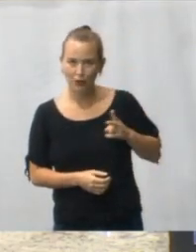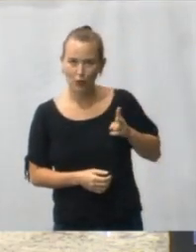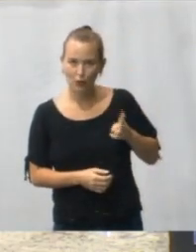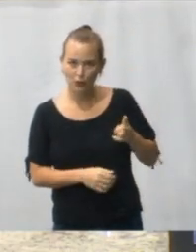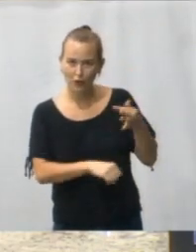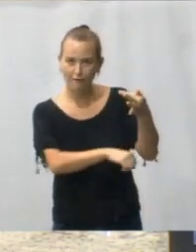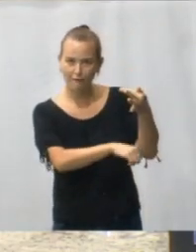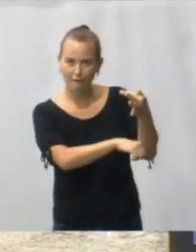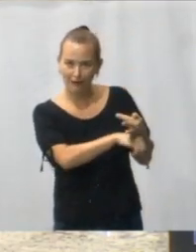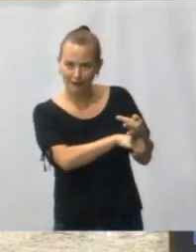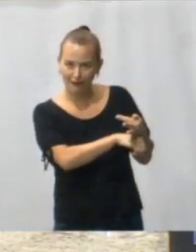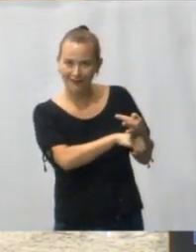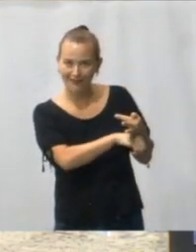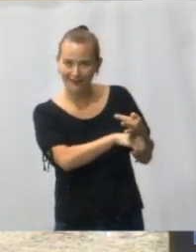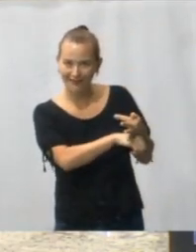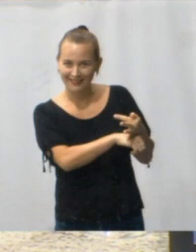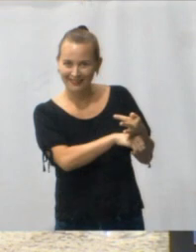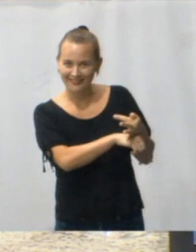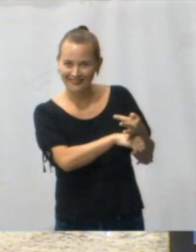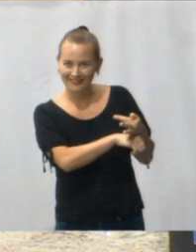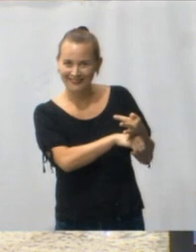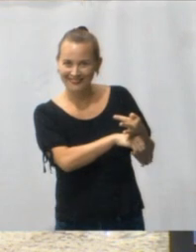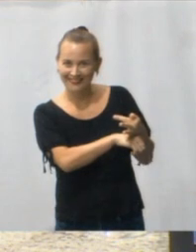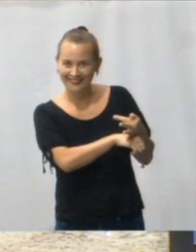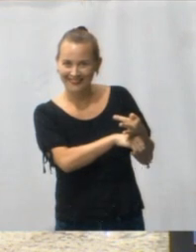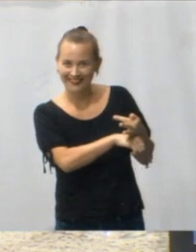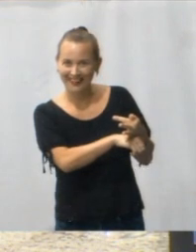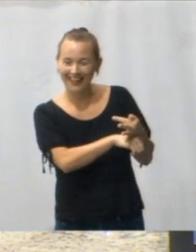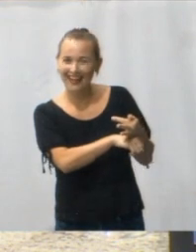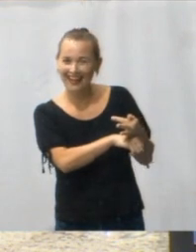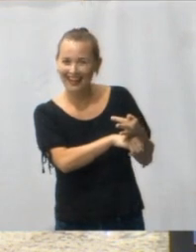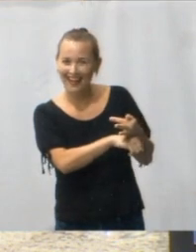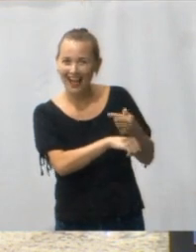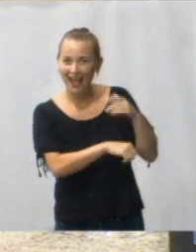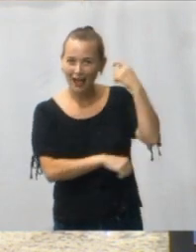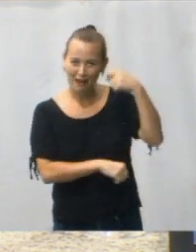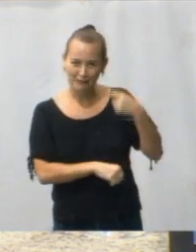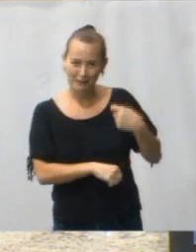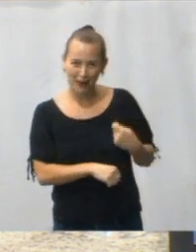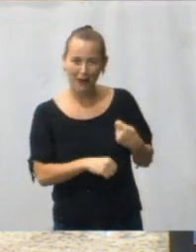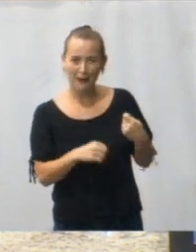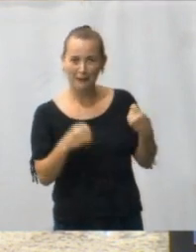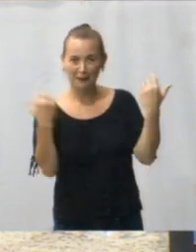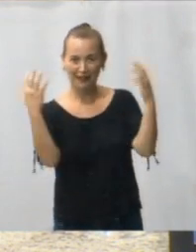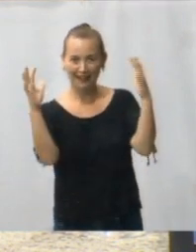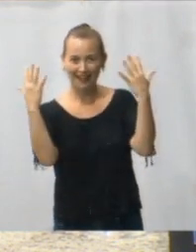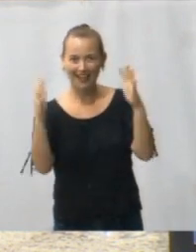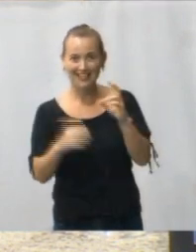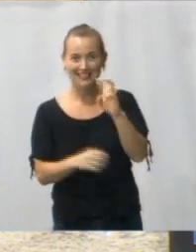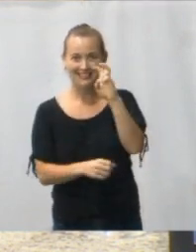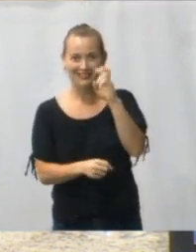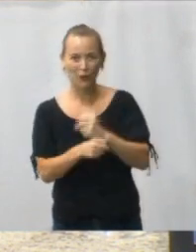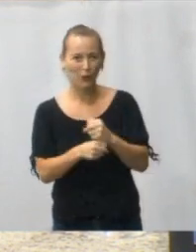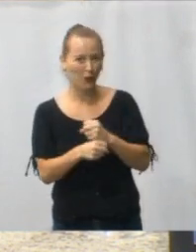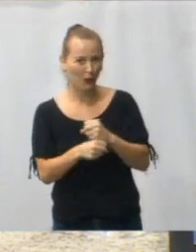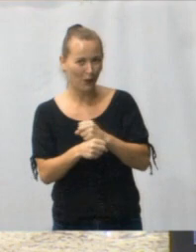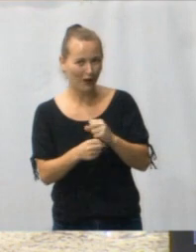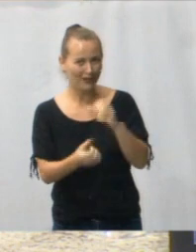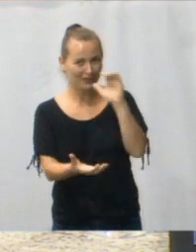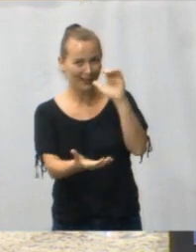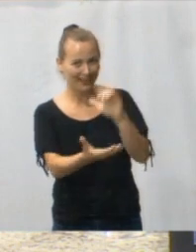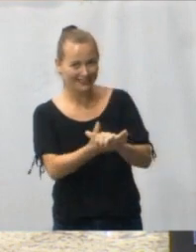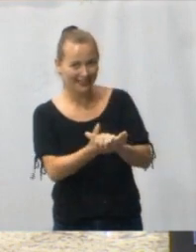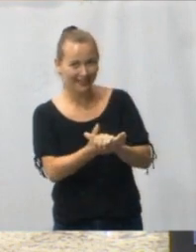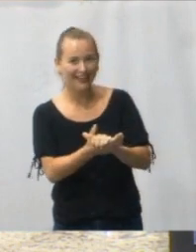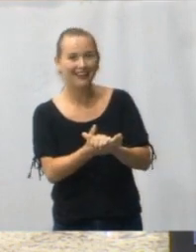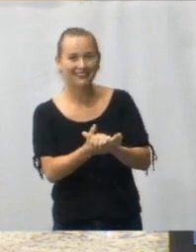para ela pegar o vídeo depois. A Mabel está comemorando seus 5 anos de casado, lá em Domingos Martins,